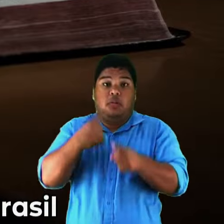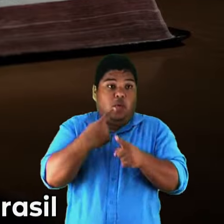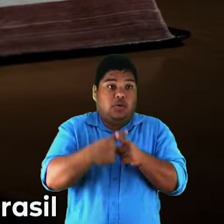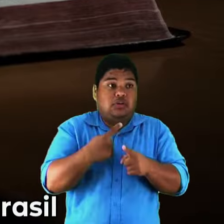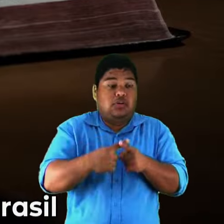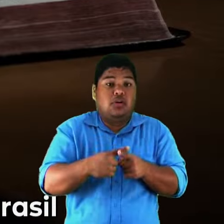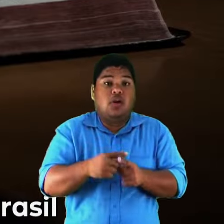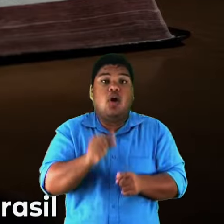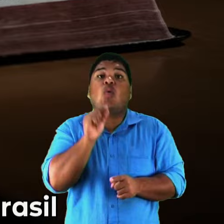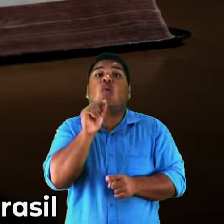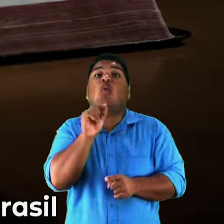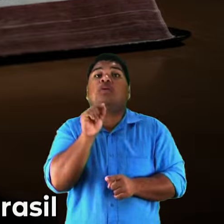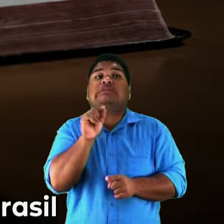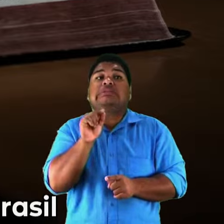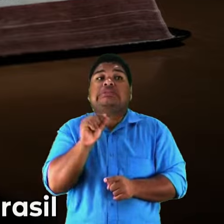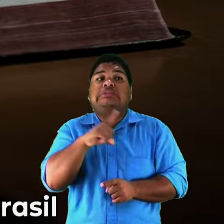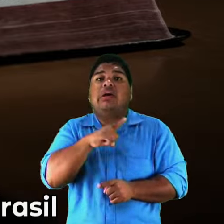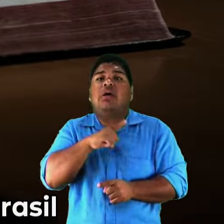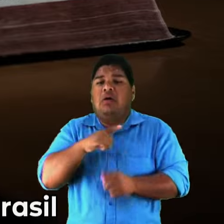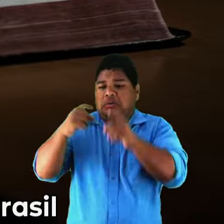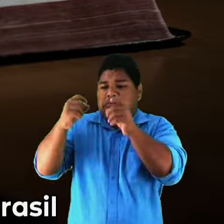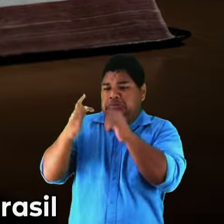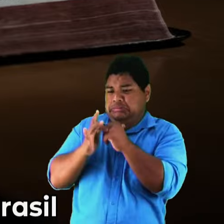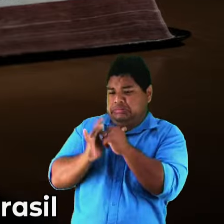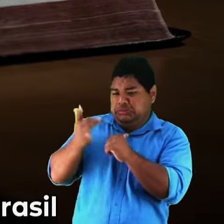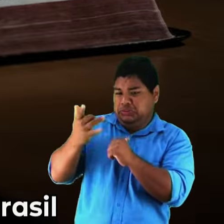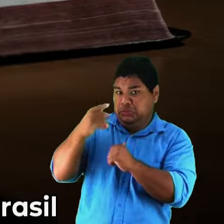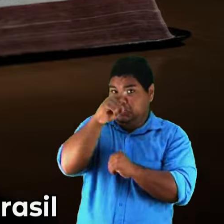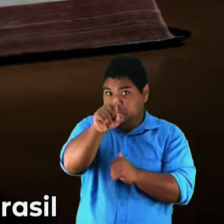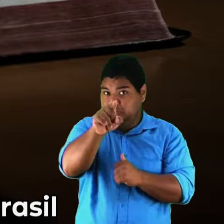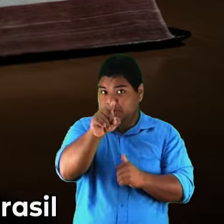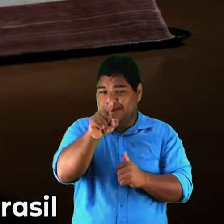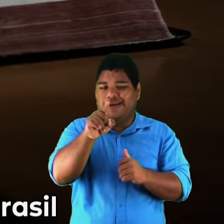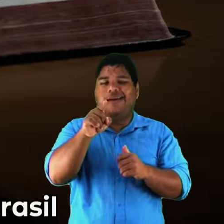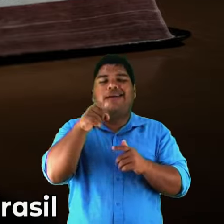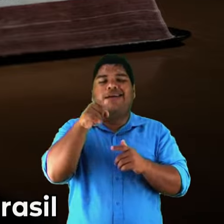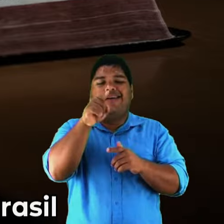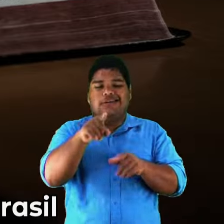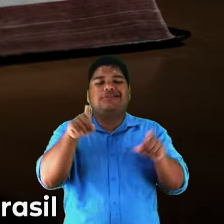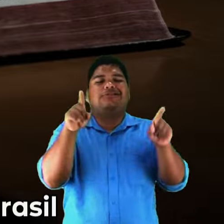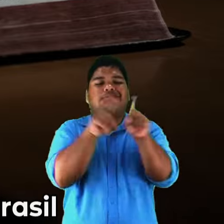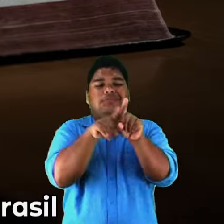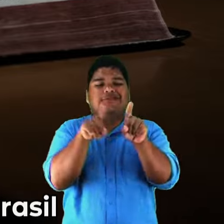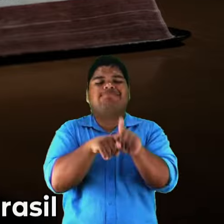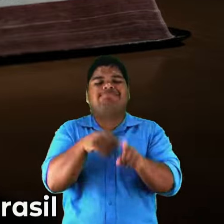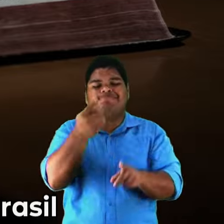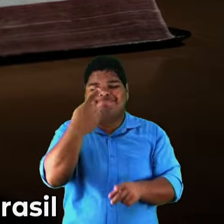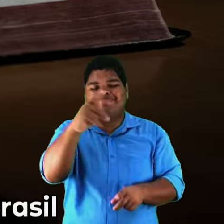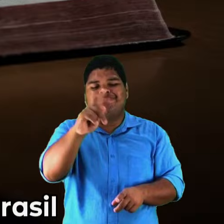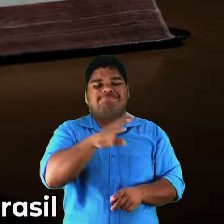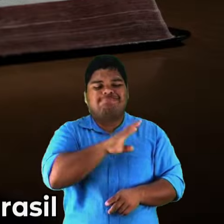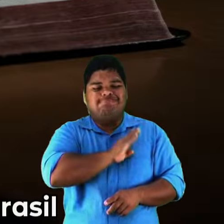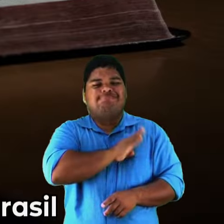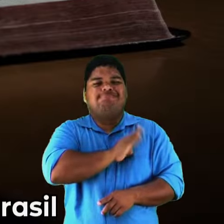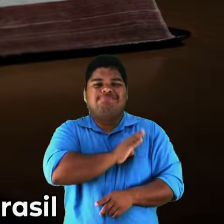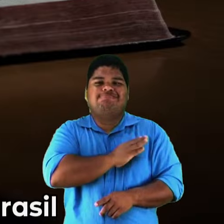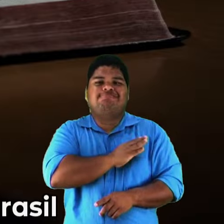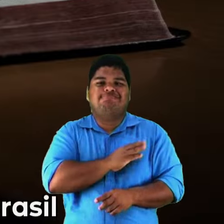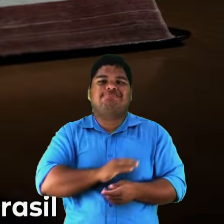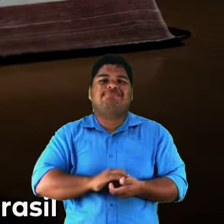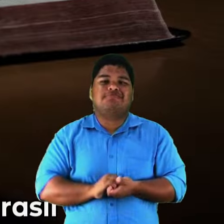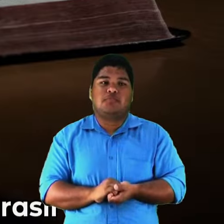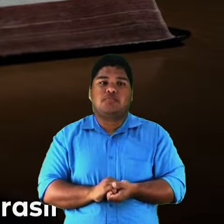onde estiver o seu tesouro, aí também estará o seu coração.